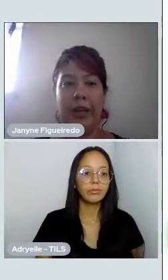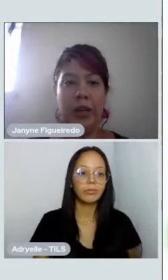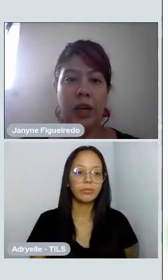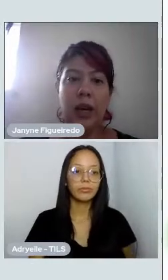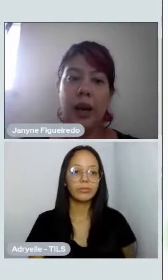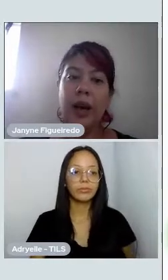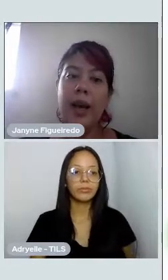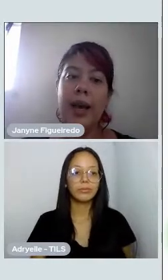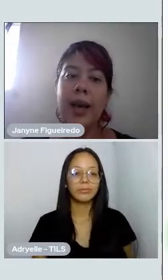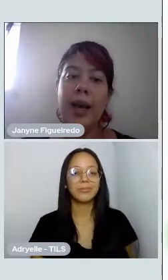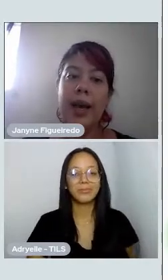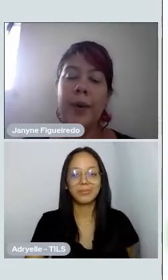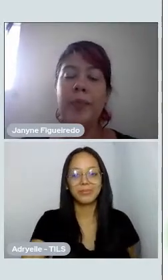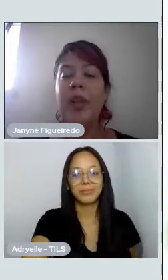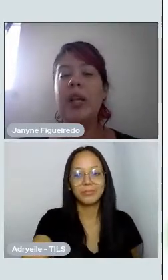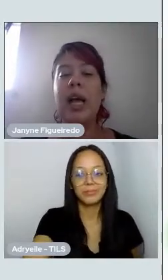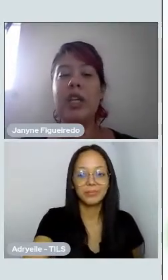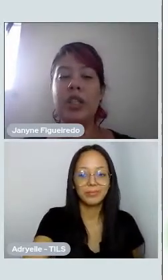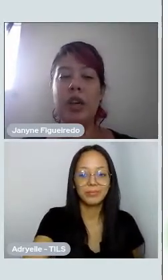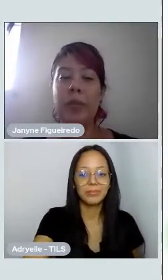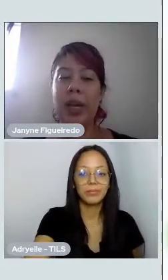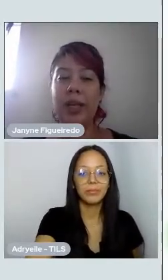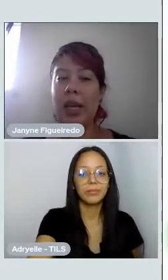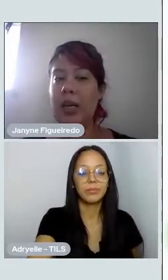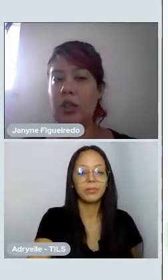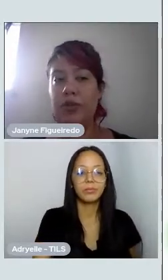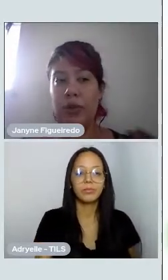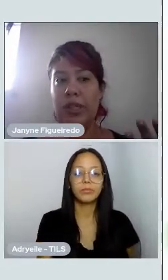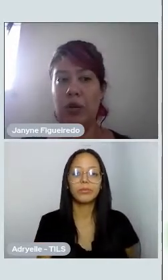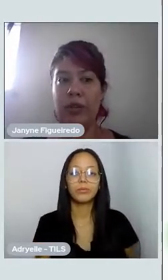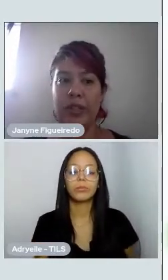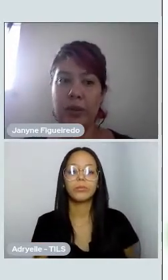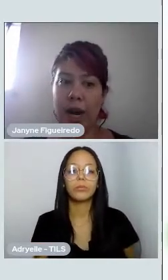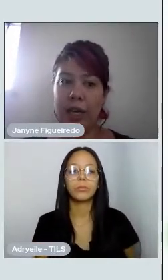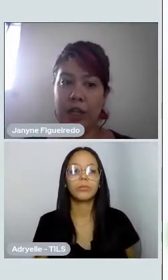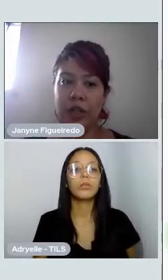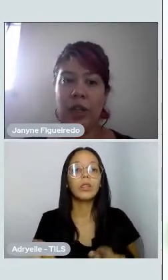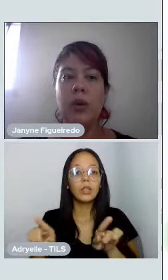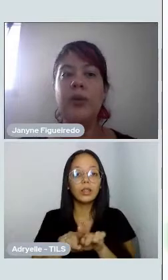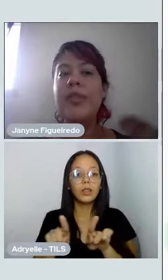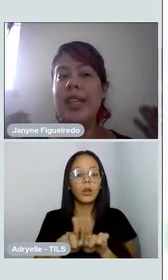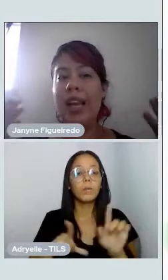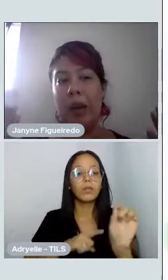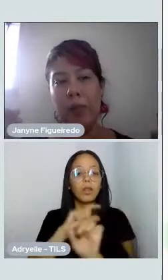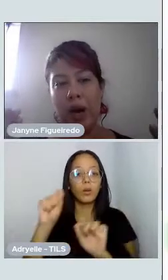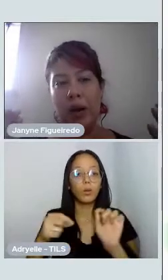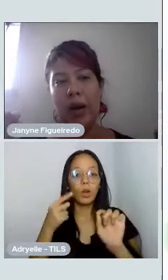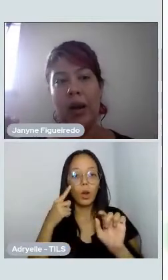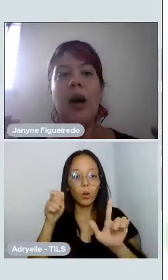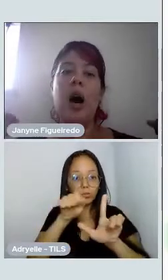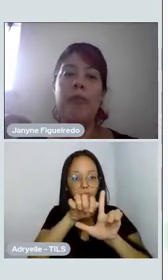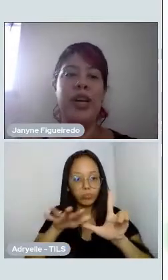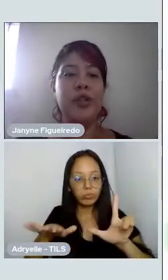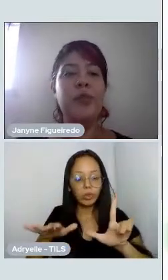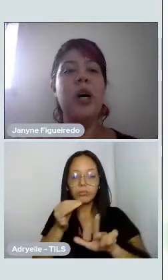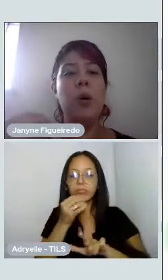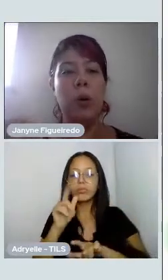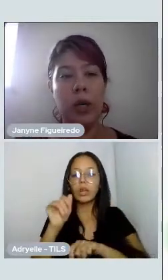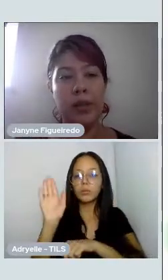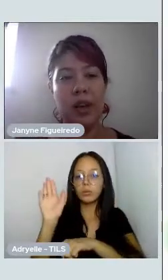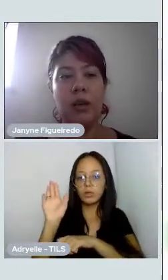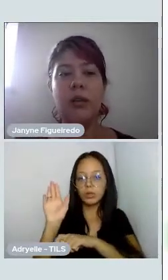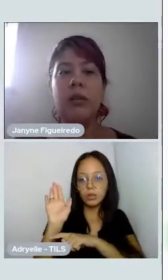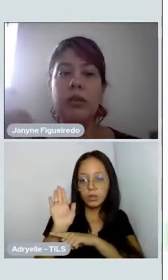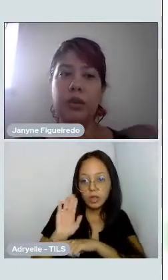Ah, ok. É, a gente também tem as fontes audiovisuais. O cinema, a